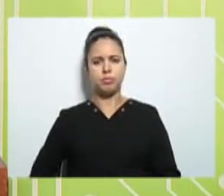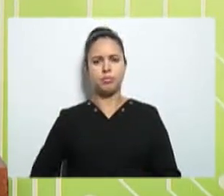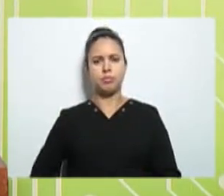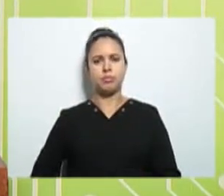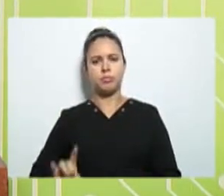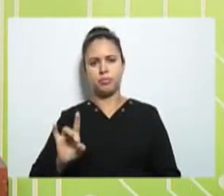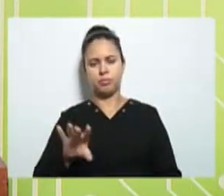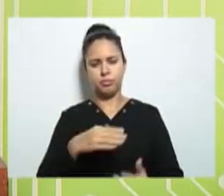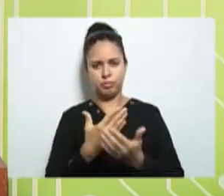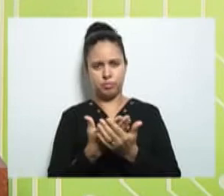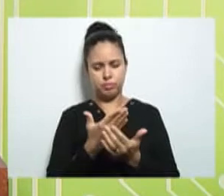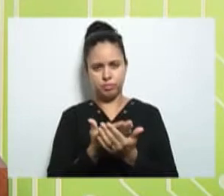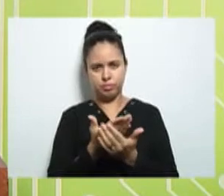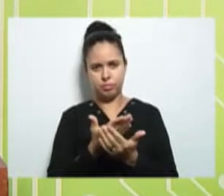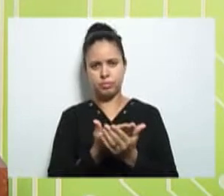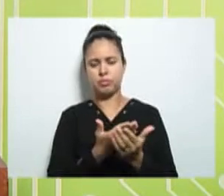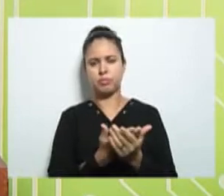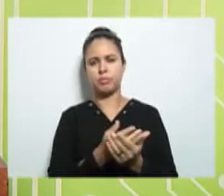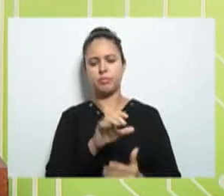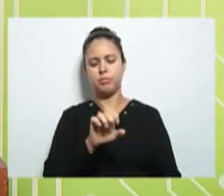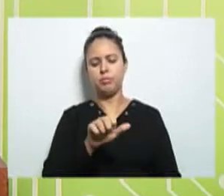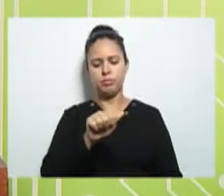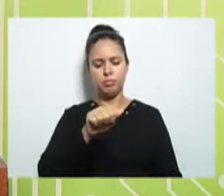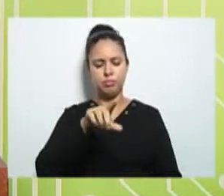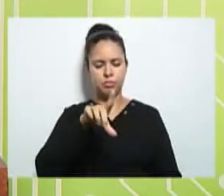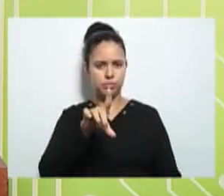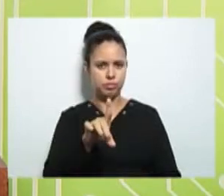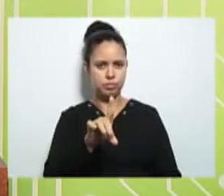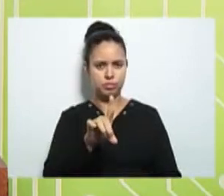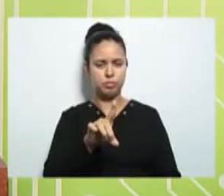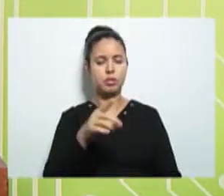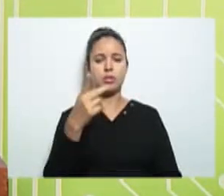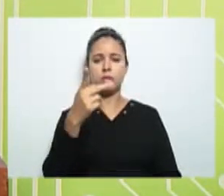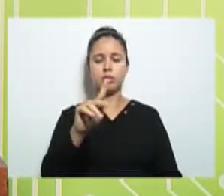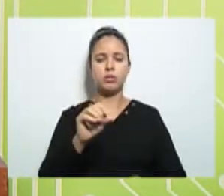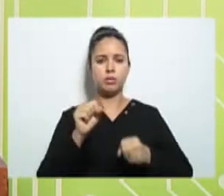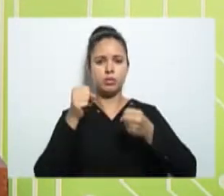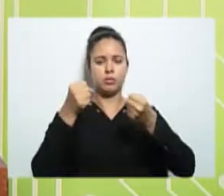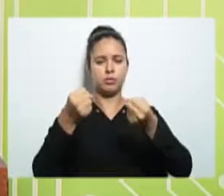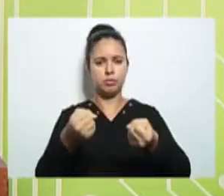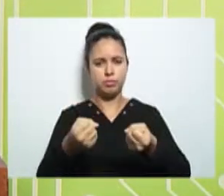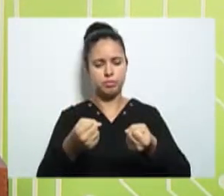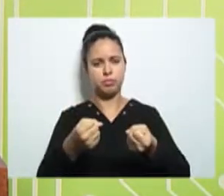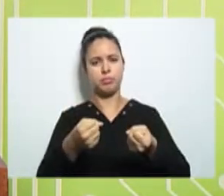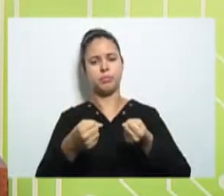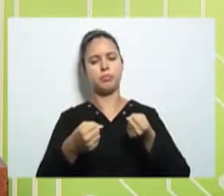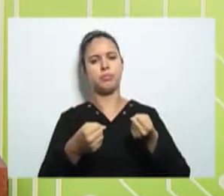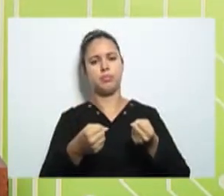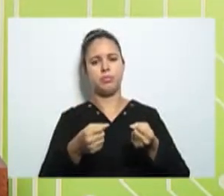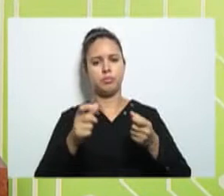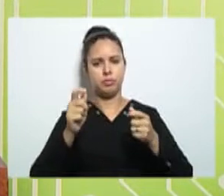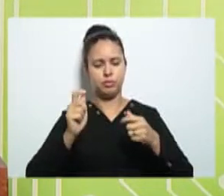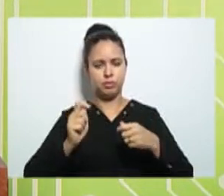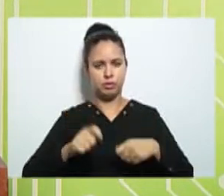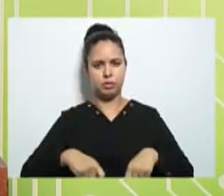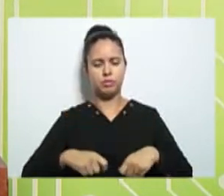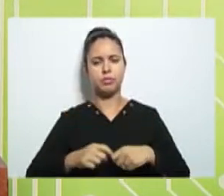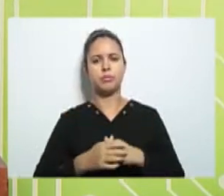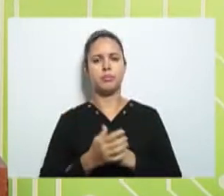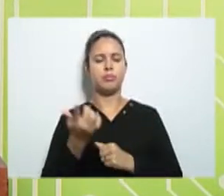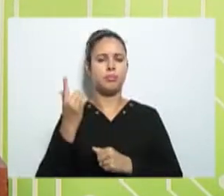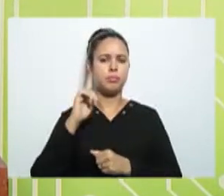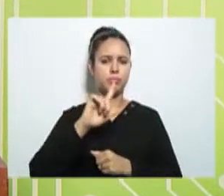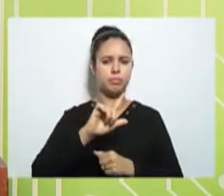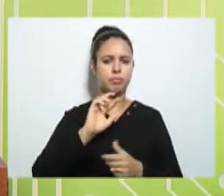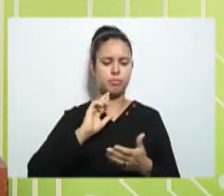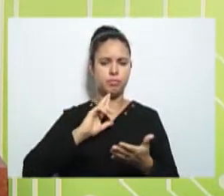estudando EAD, tá? Então depende muito o quê? Da sua motivação, tá? Se você estiver motivado para poder fazer parte disso, você vai conseguir